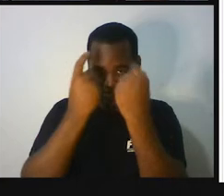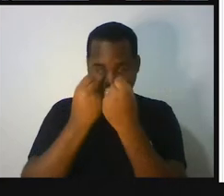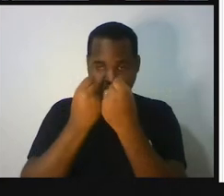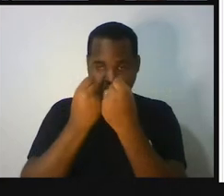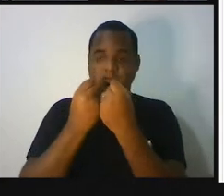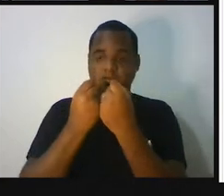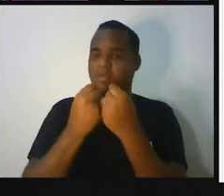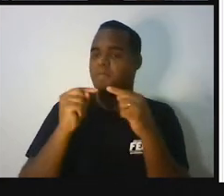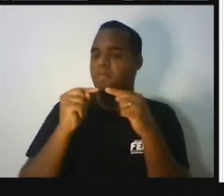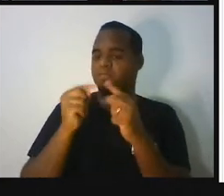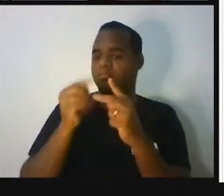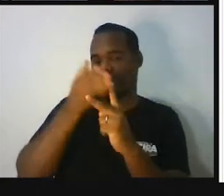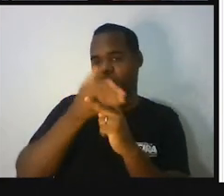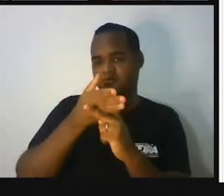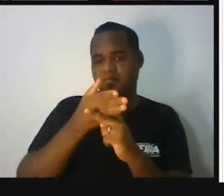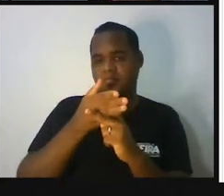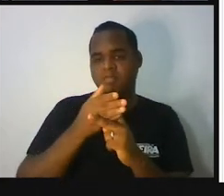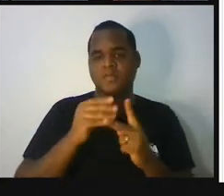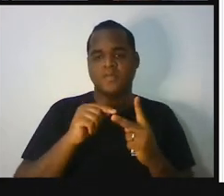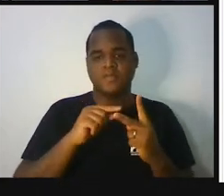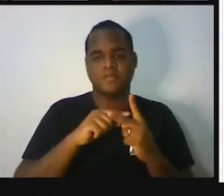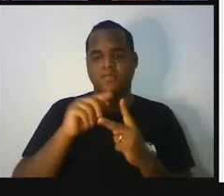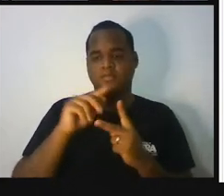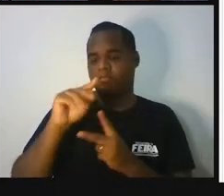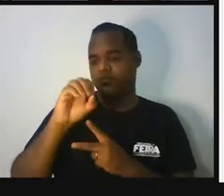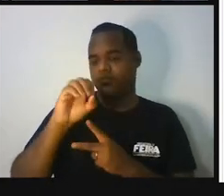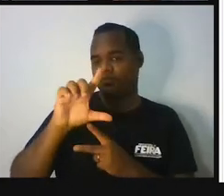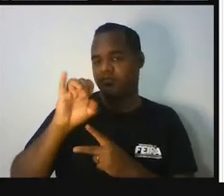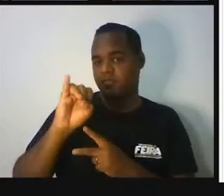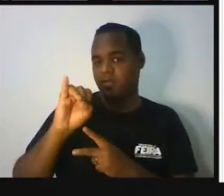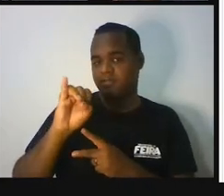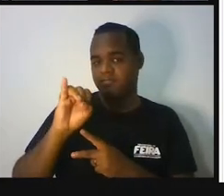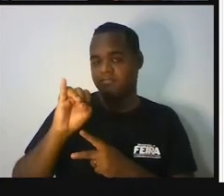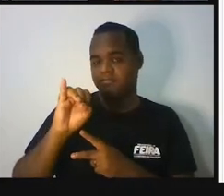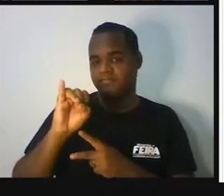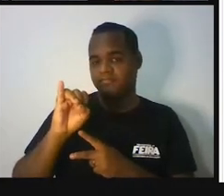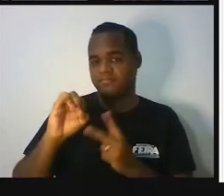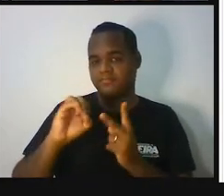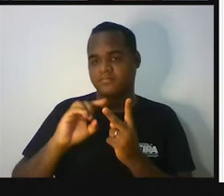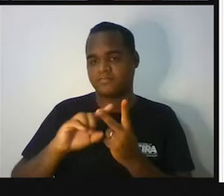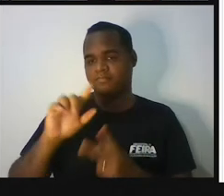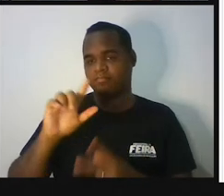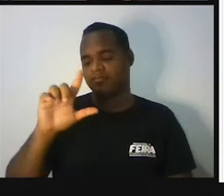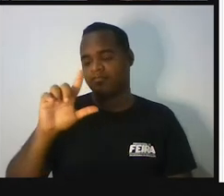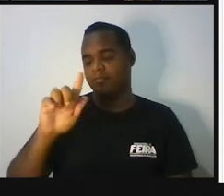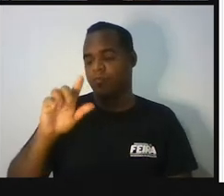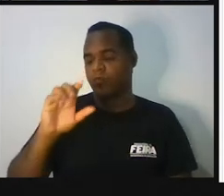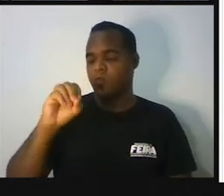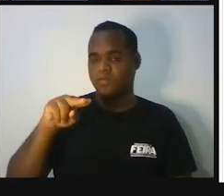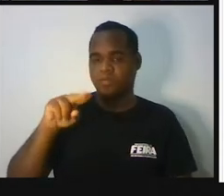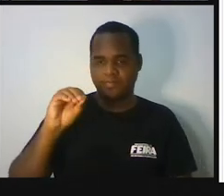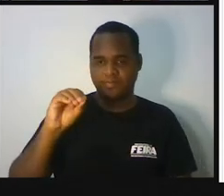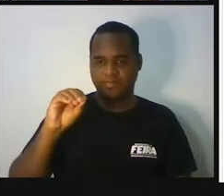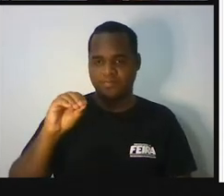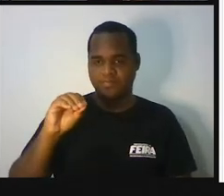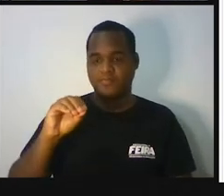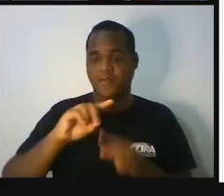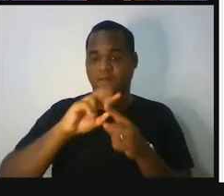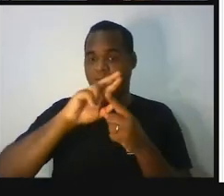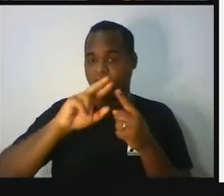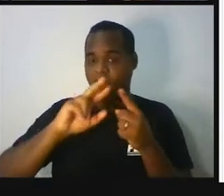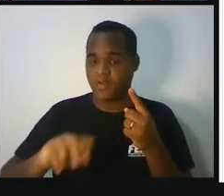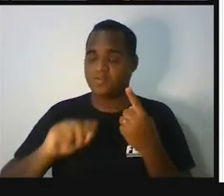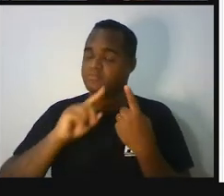dois pedaços. Divide ela em poli e divide ela em gono. Poli